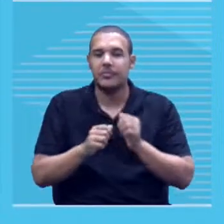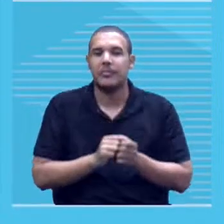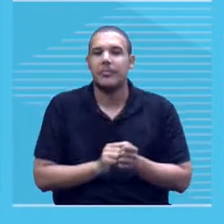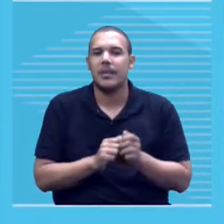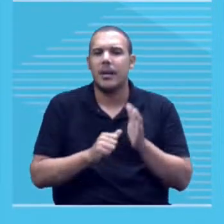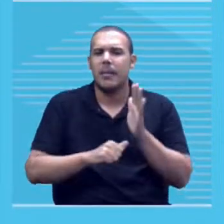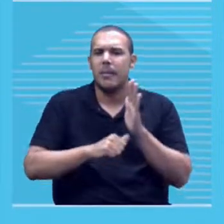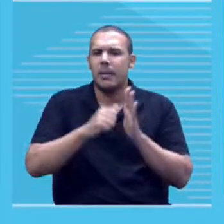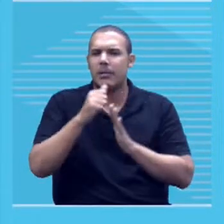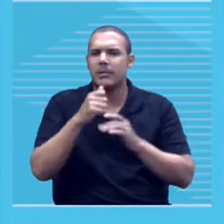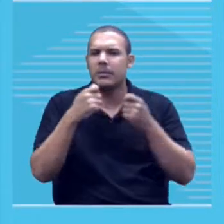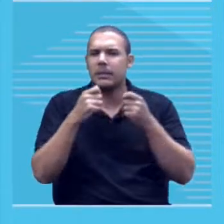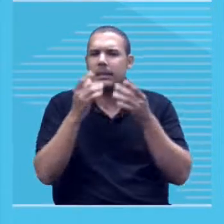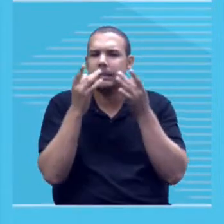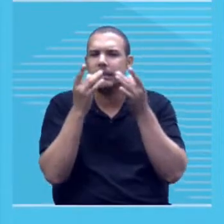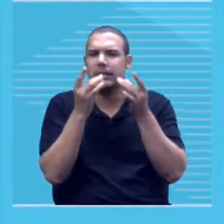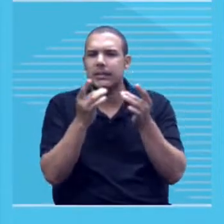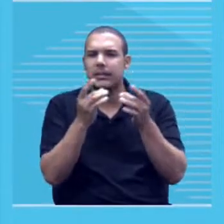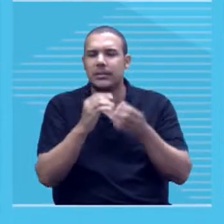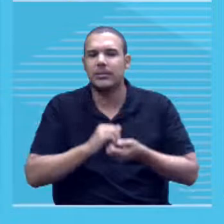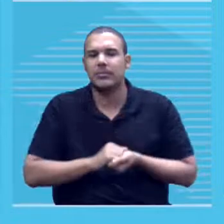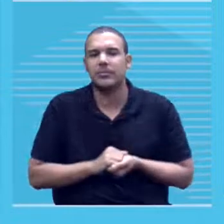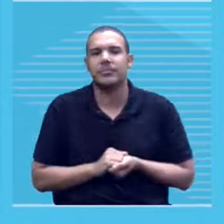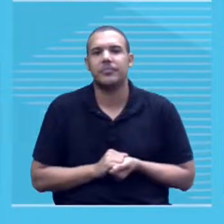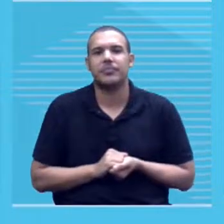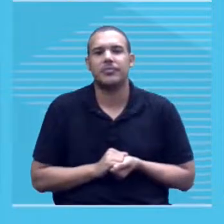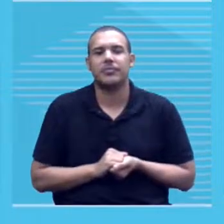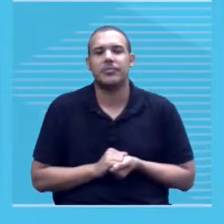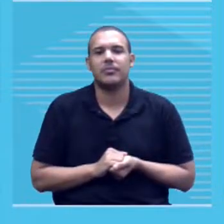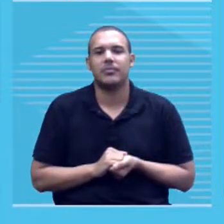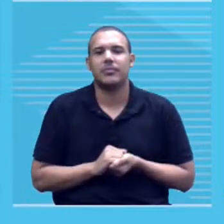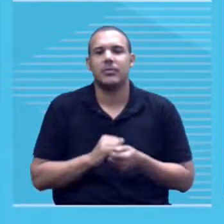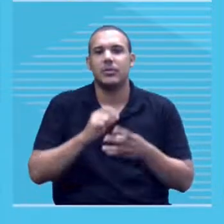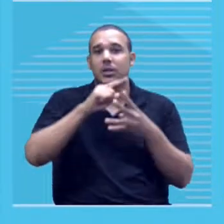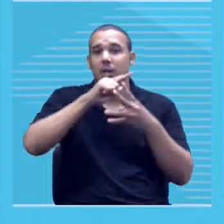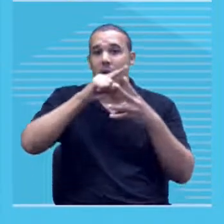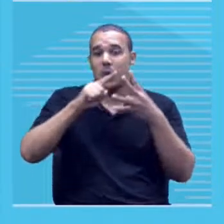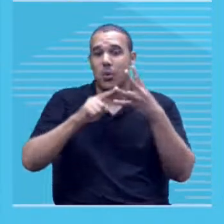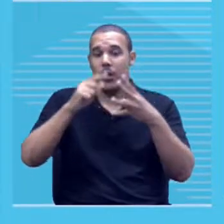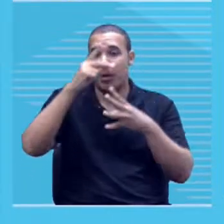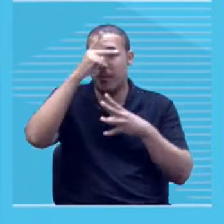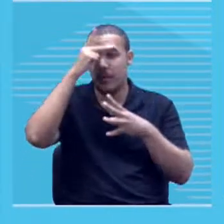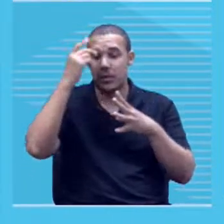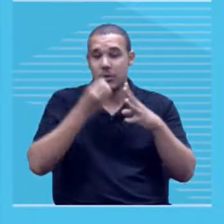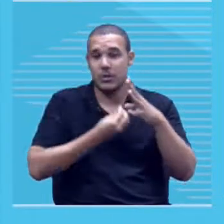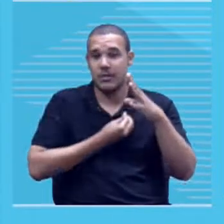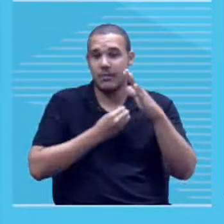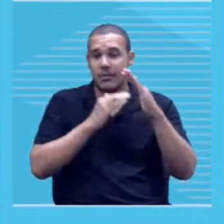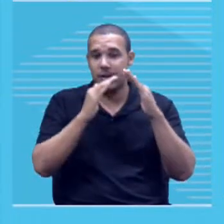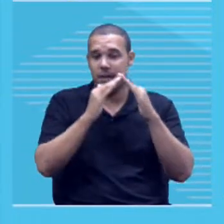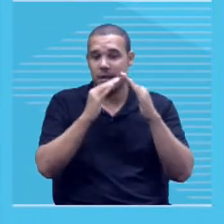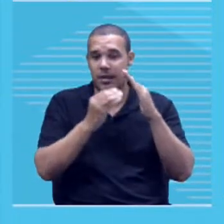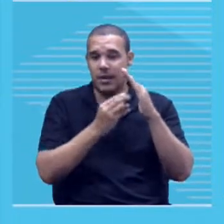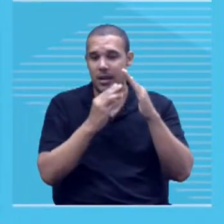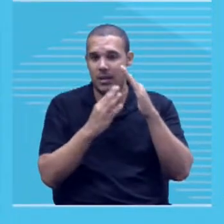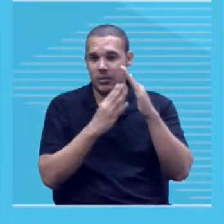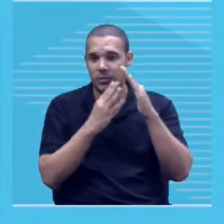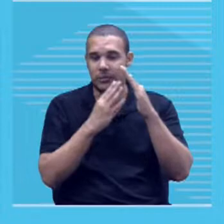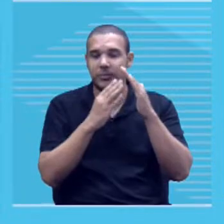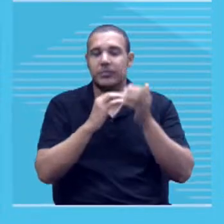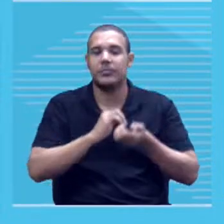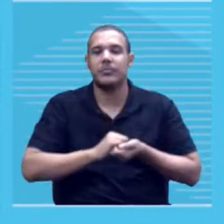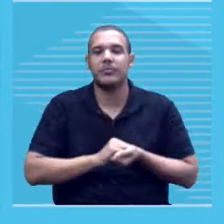pegadinha que a questão te dá de cara. Ele fala que tem 4 pessoas vivendo nessa casa.